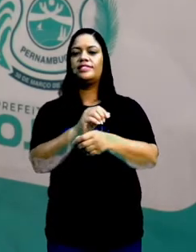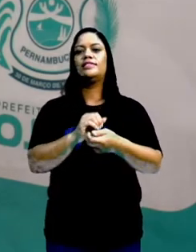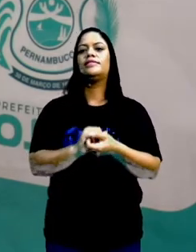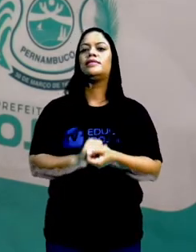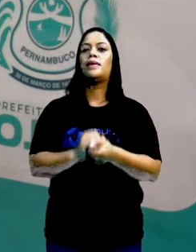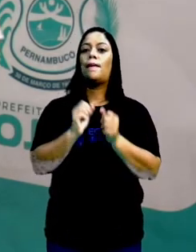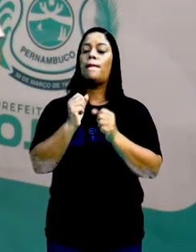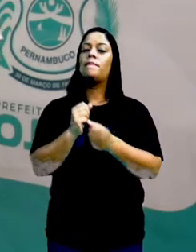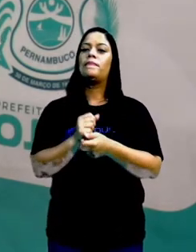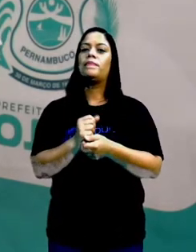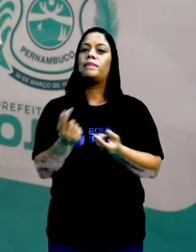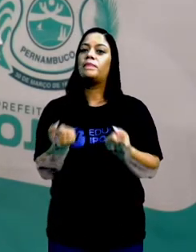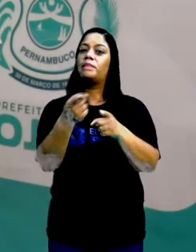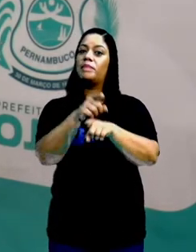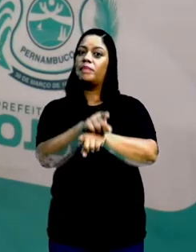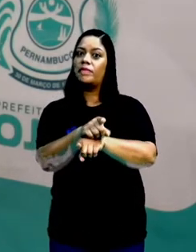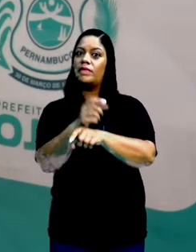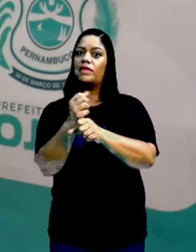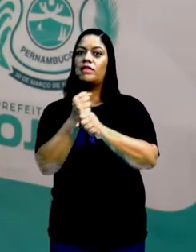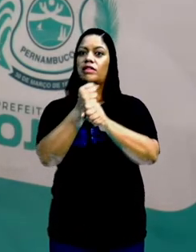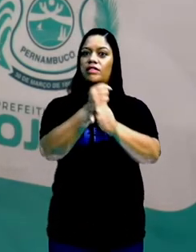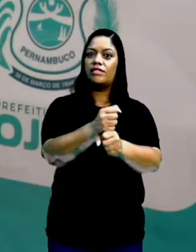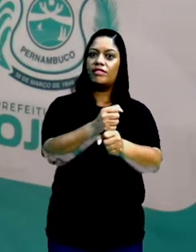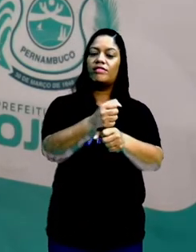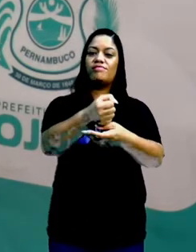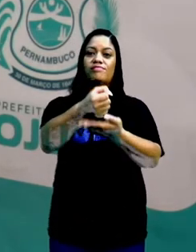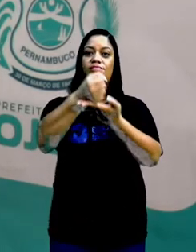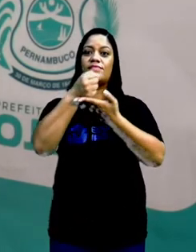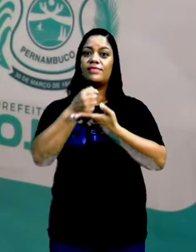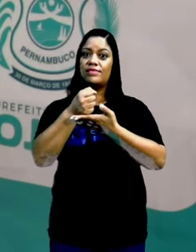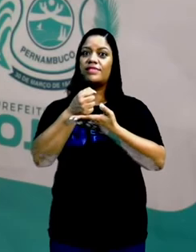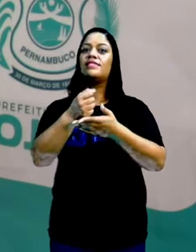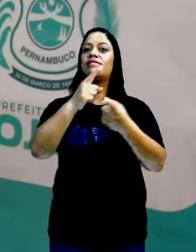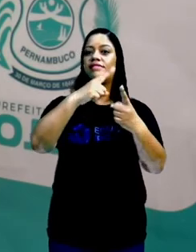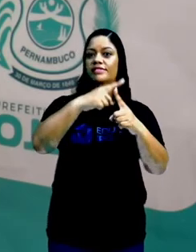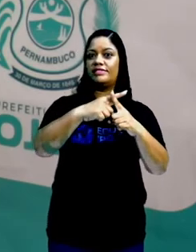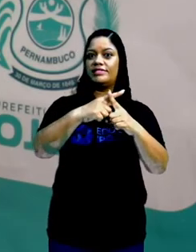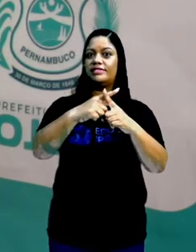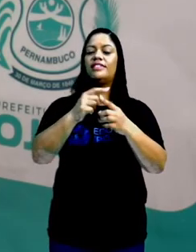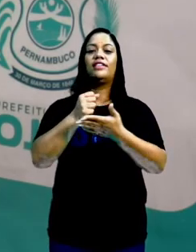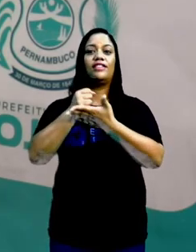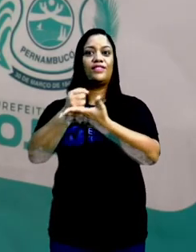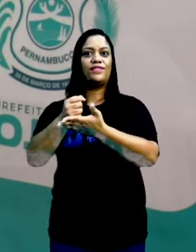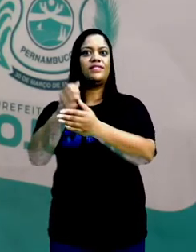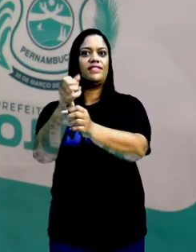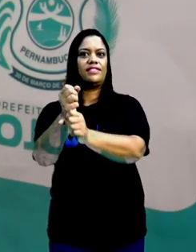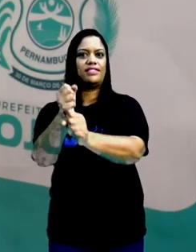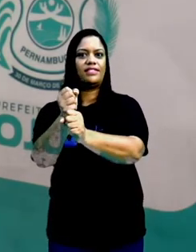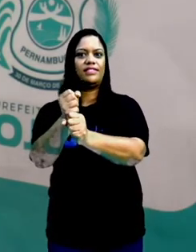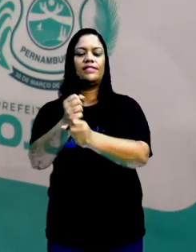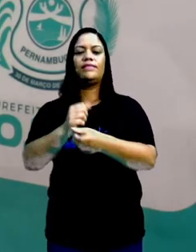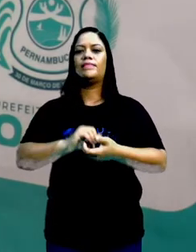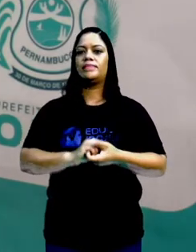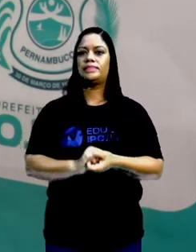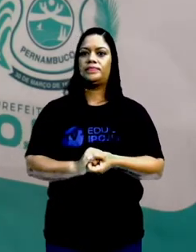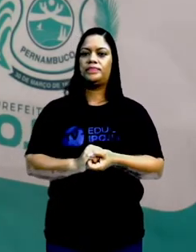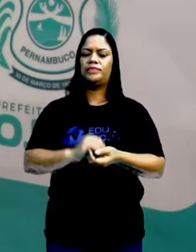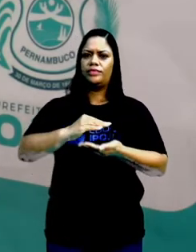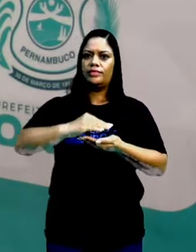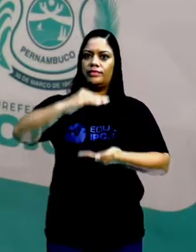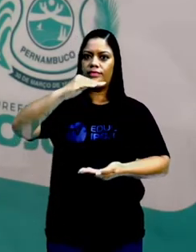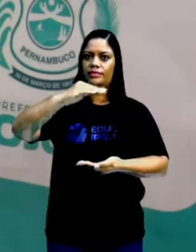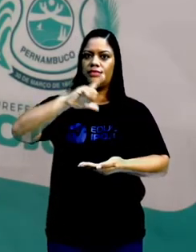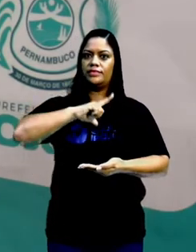podendo, uma ajuda a outra, tá certo? Principalmente a adição ajuda muito a multiplicação. Então aqui, um pacote